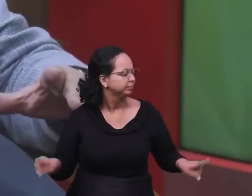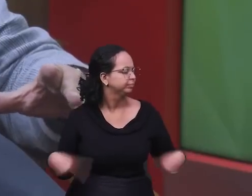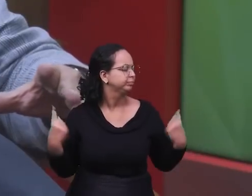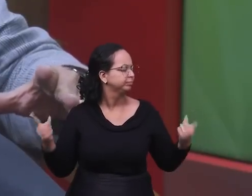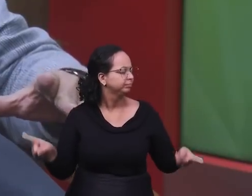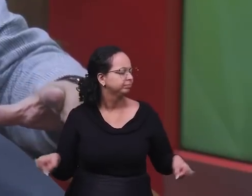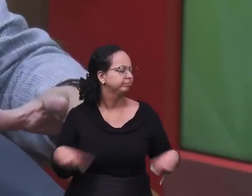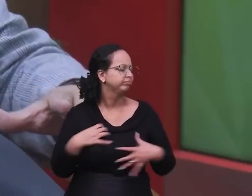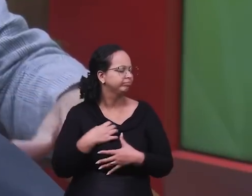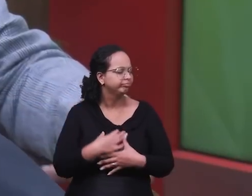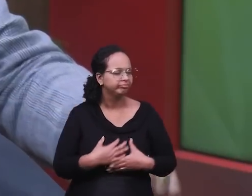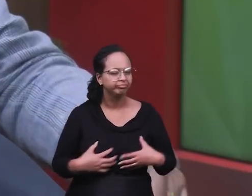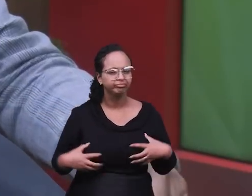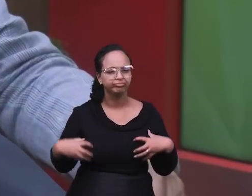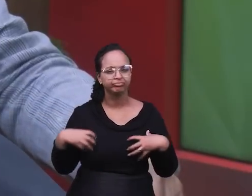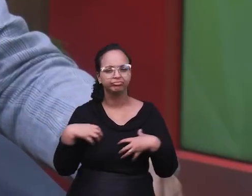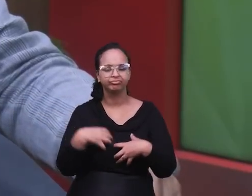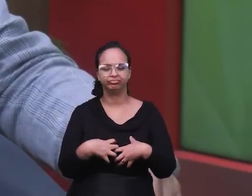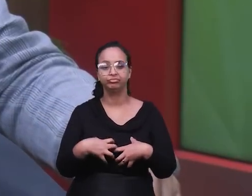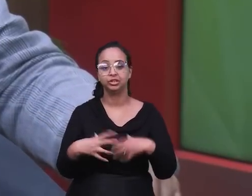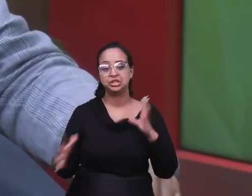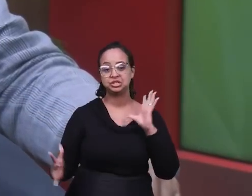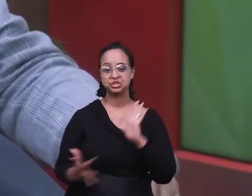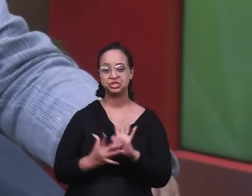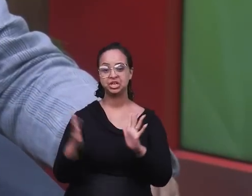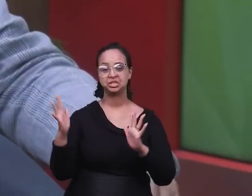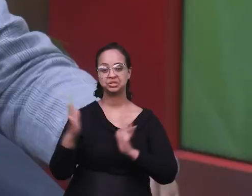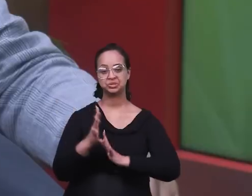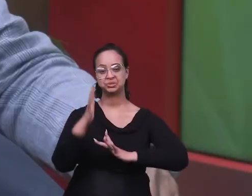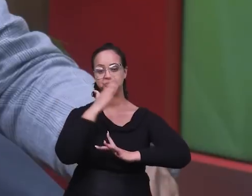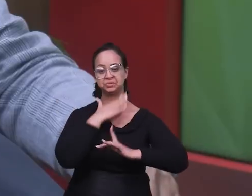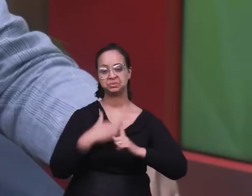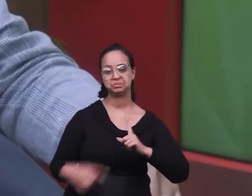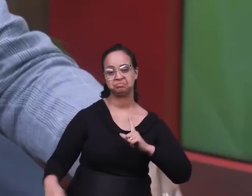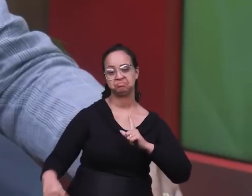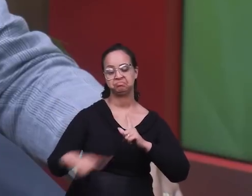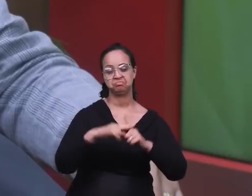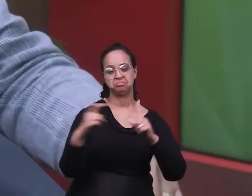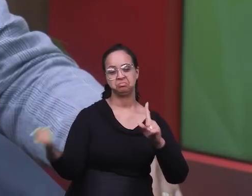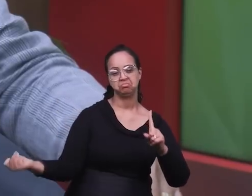esmagado e moído, verteu o seu